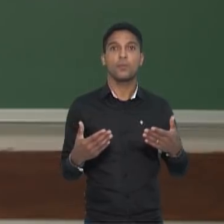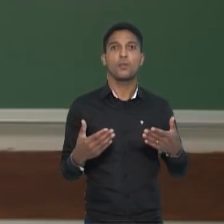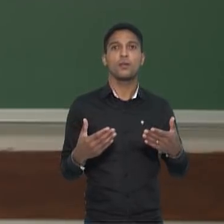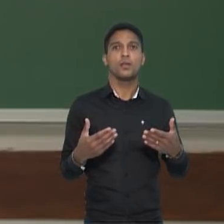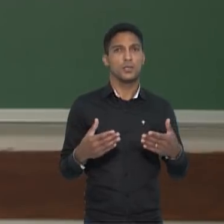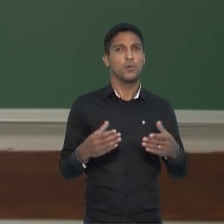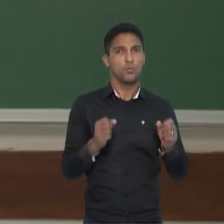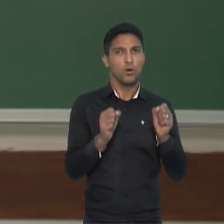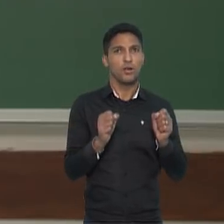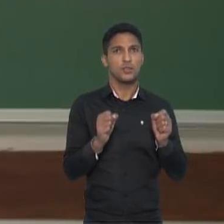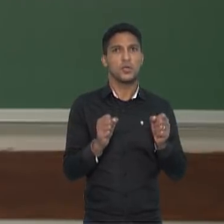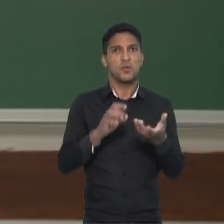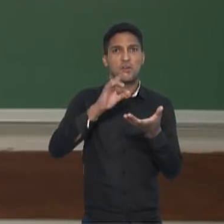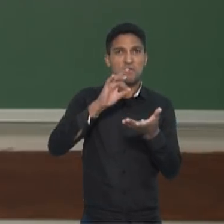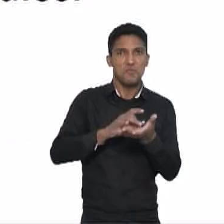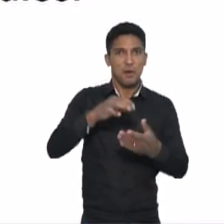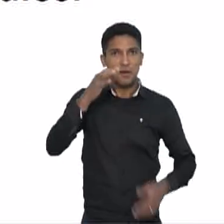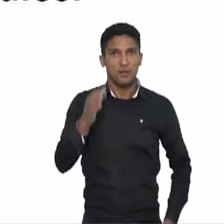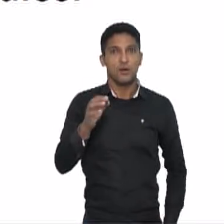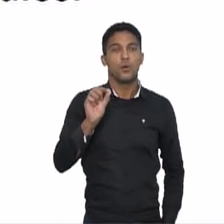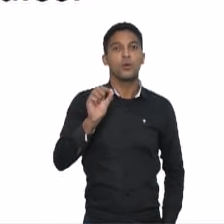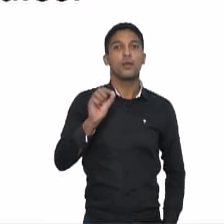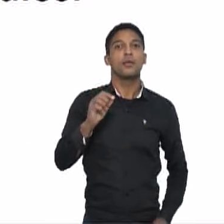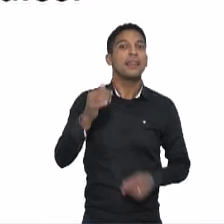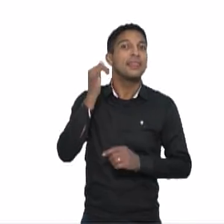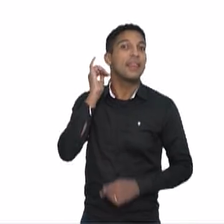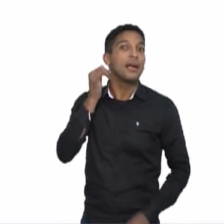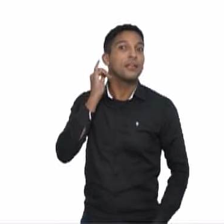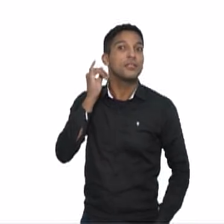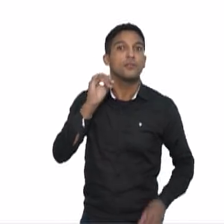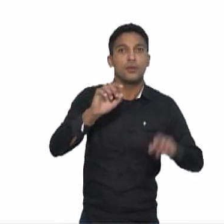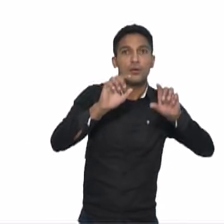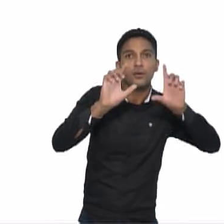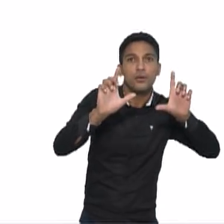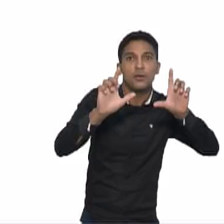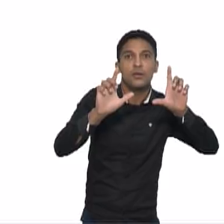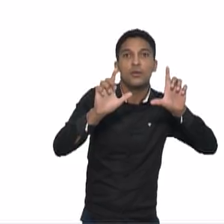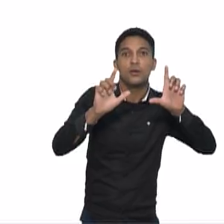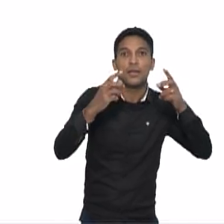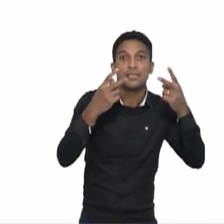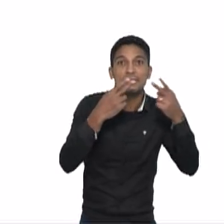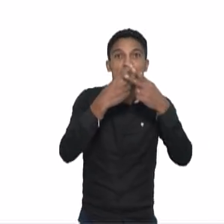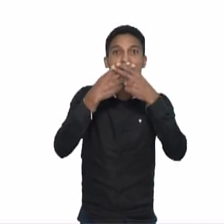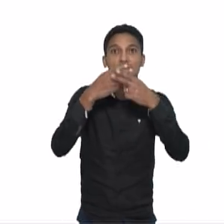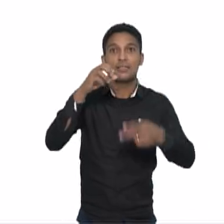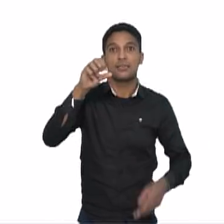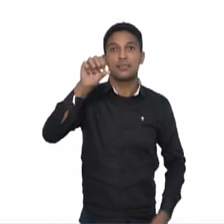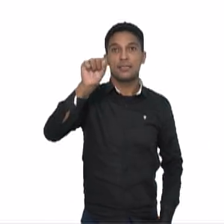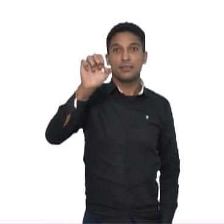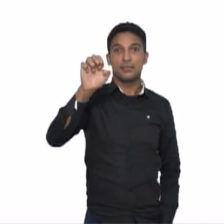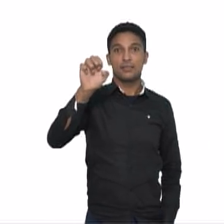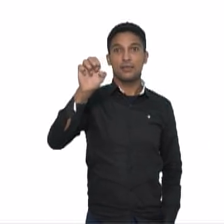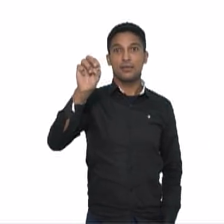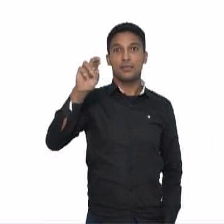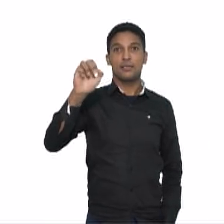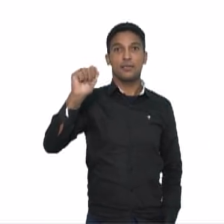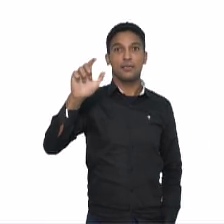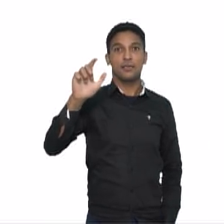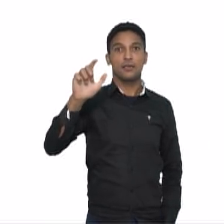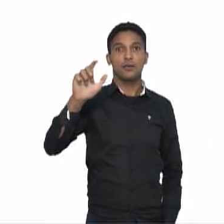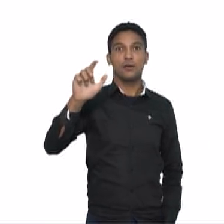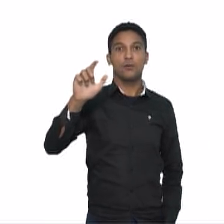podemos afirmar corretamente que na narrativa serial, C pode ser dividido em capítulos